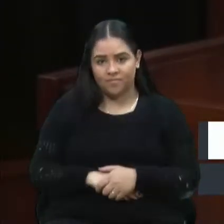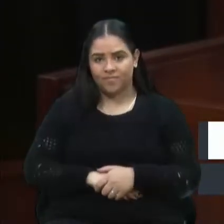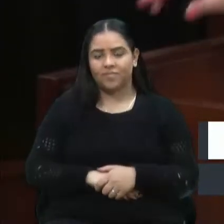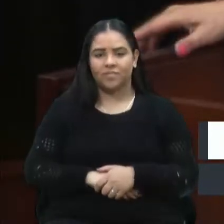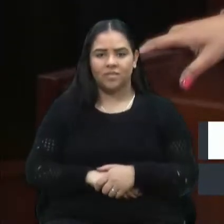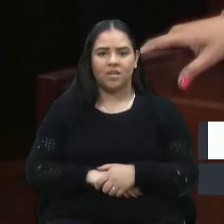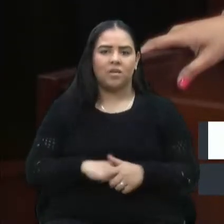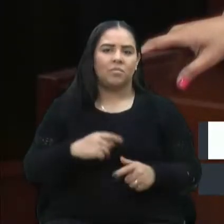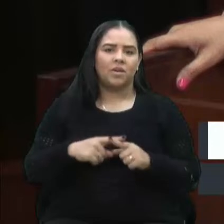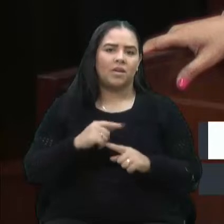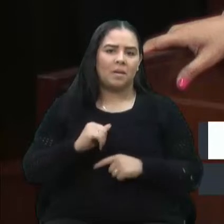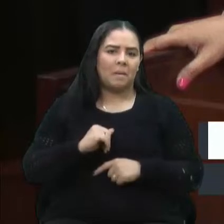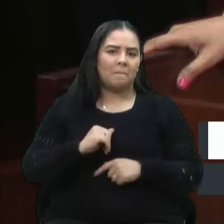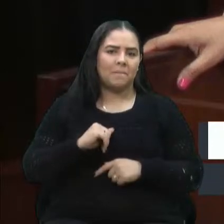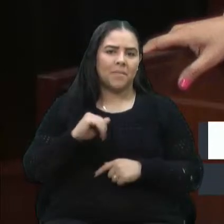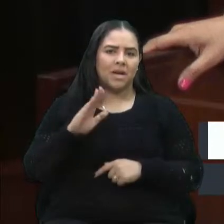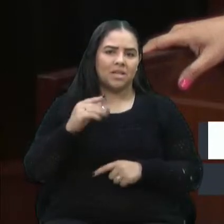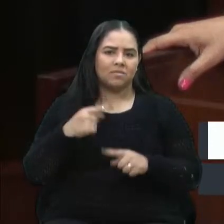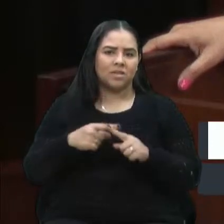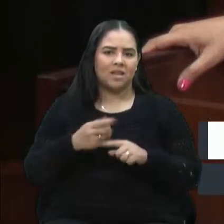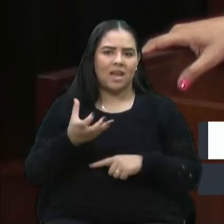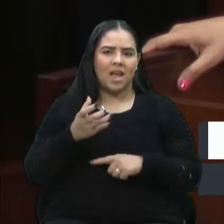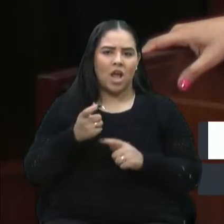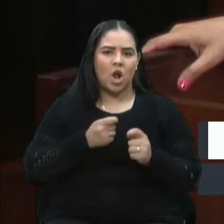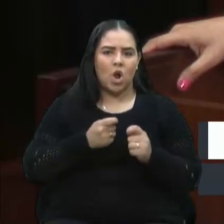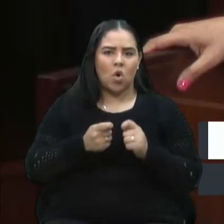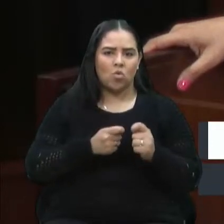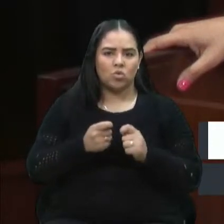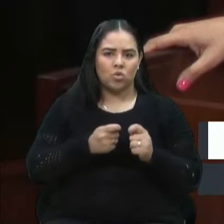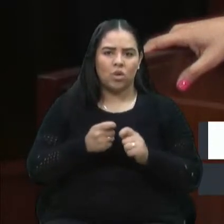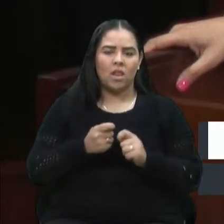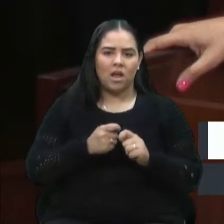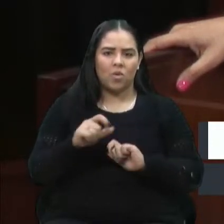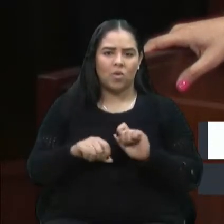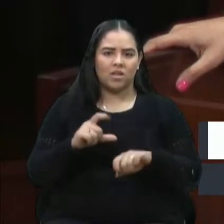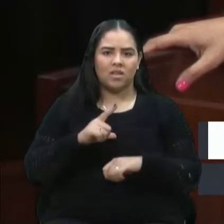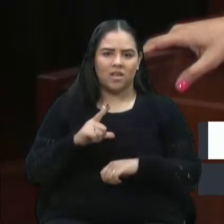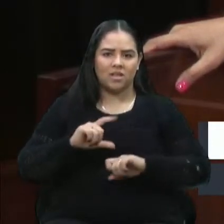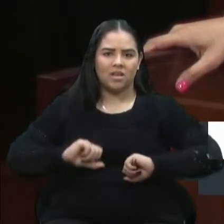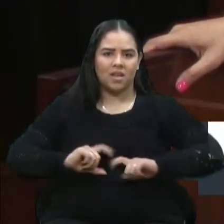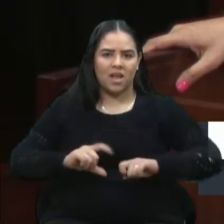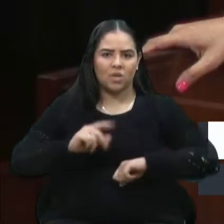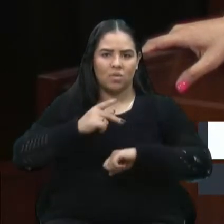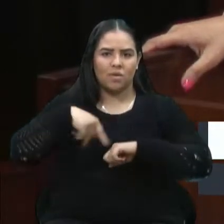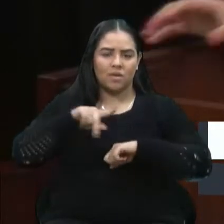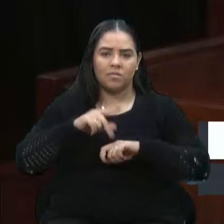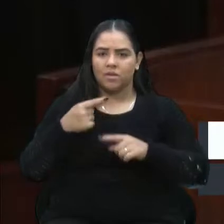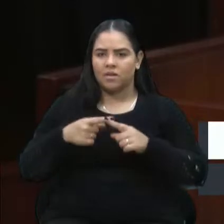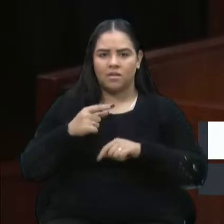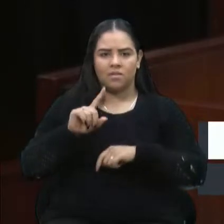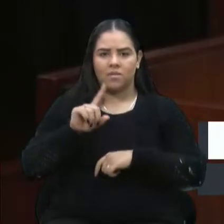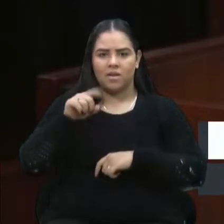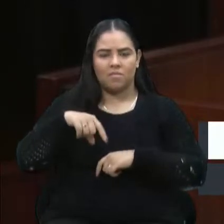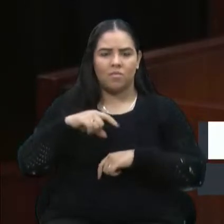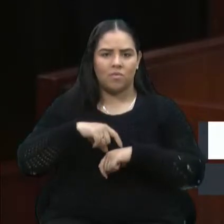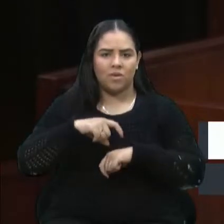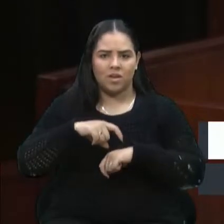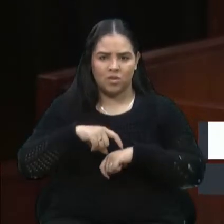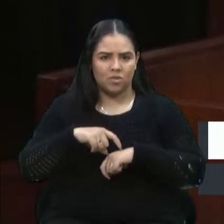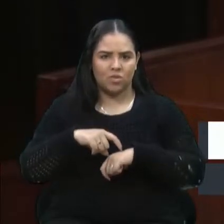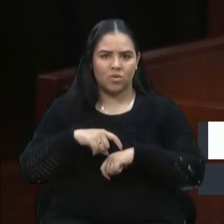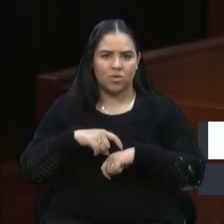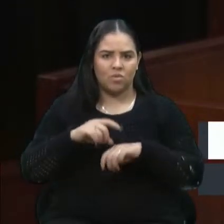a tal da taxa Selic quando tu quer controlar o consumo no país. Esse não é um momento que a população... Eu não vejo